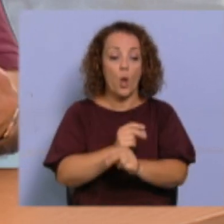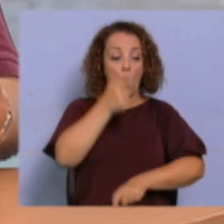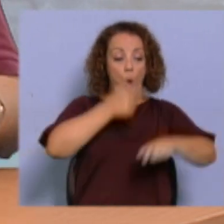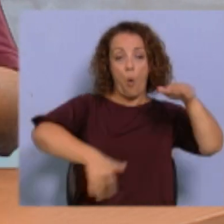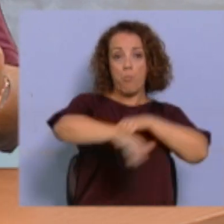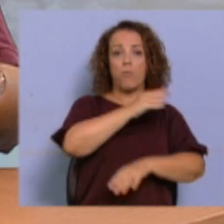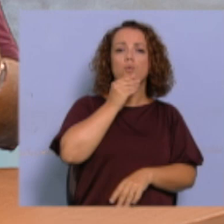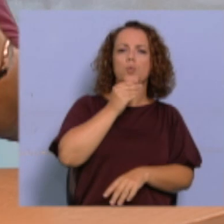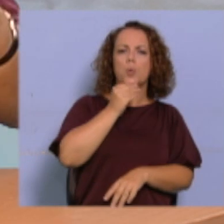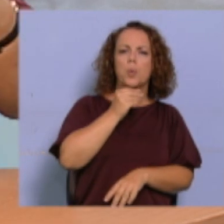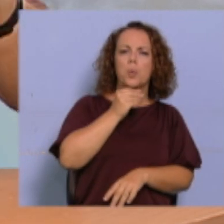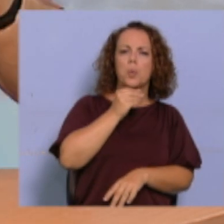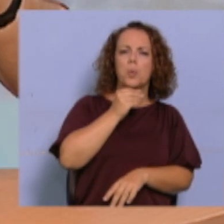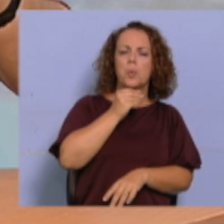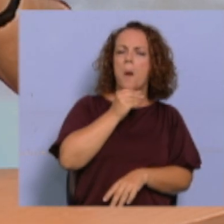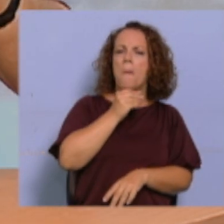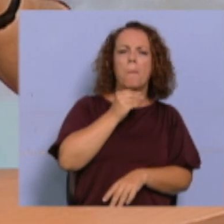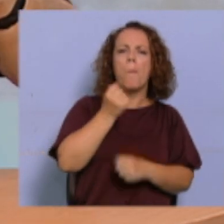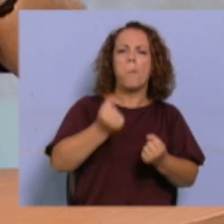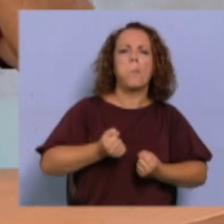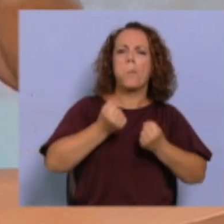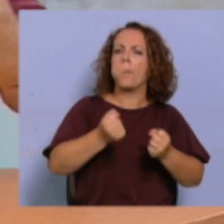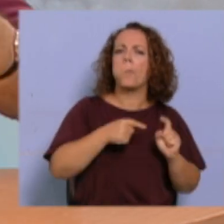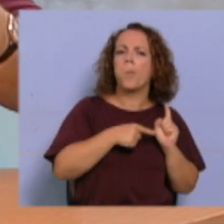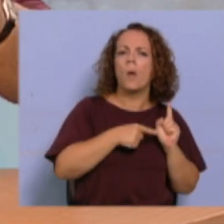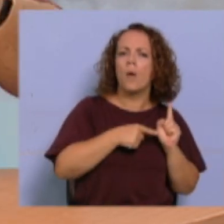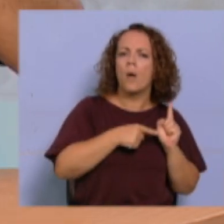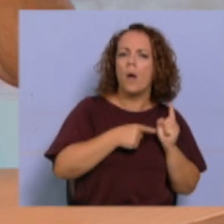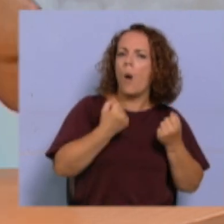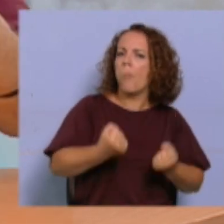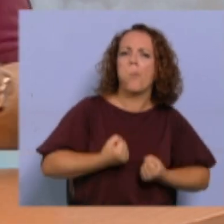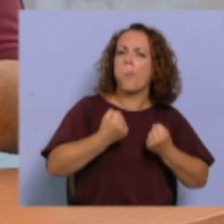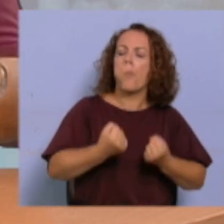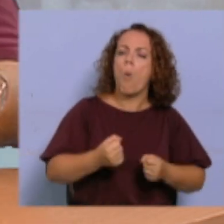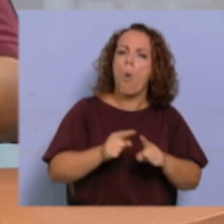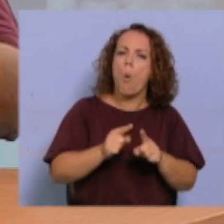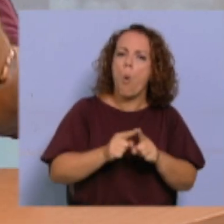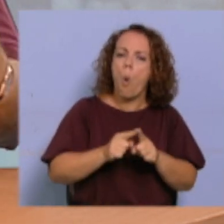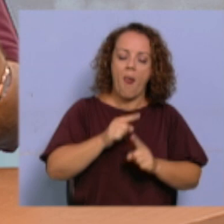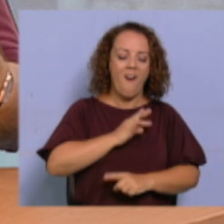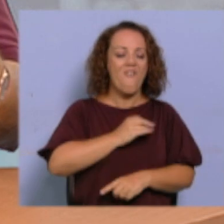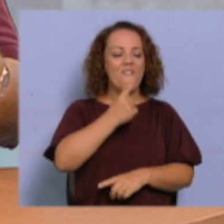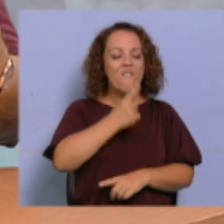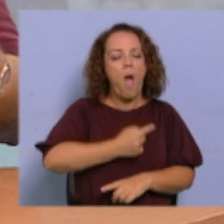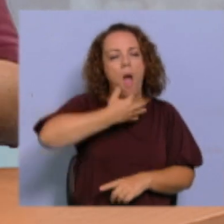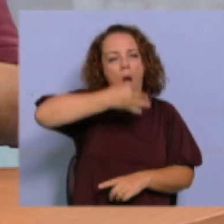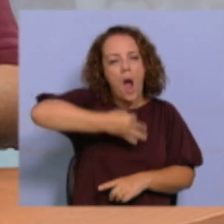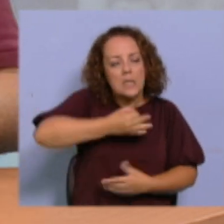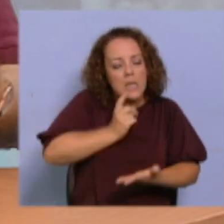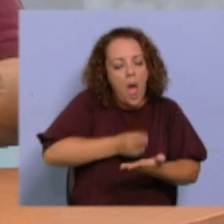foi capaz de fazer uma adaptação, uma atualização da sua fé, da sua crença, não